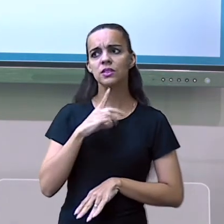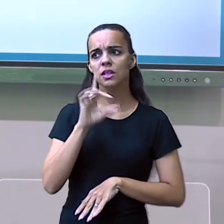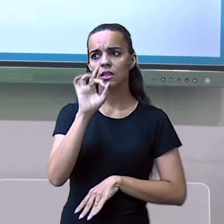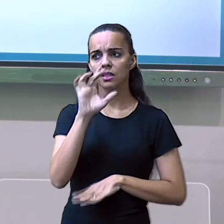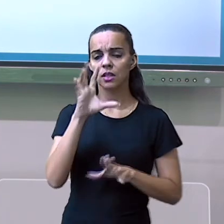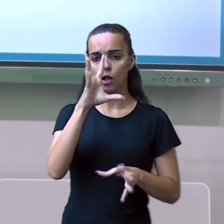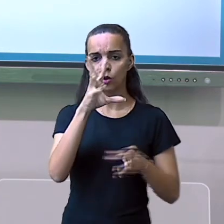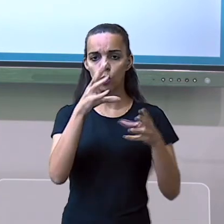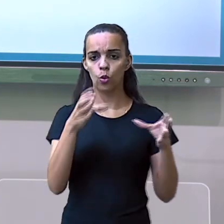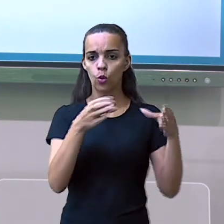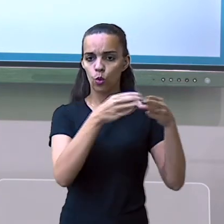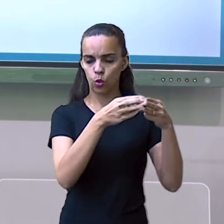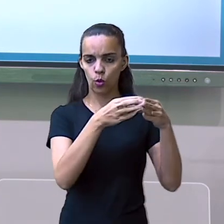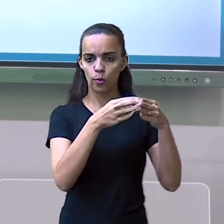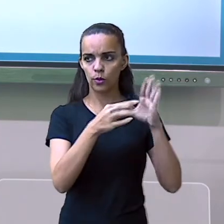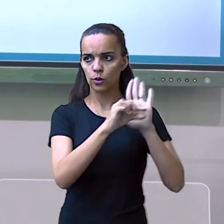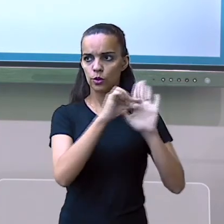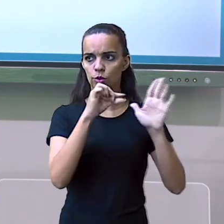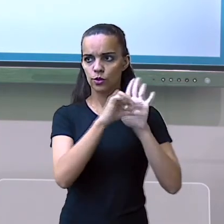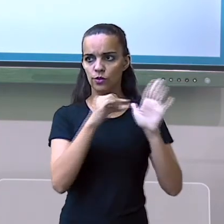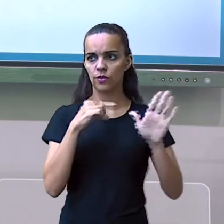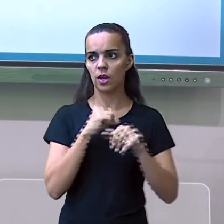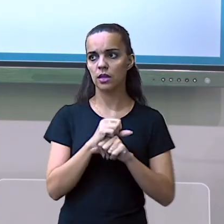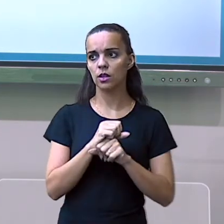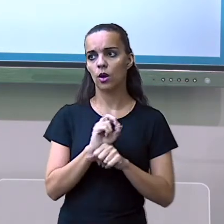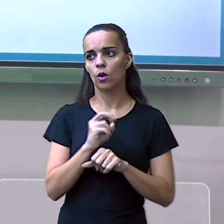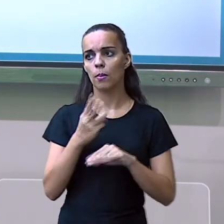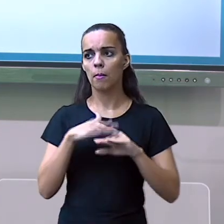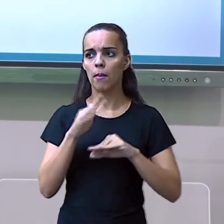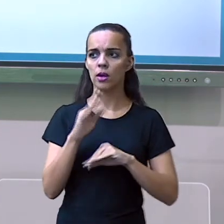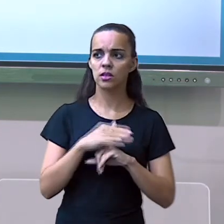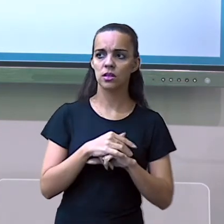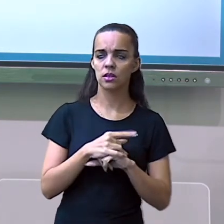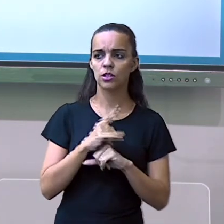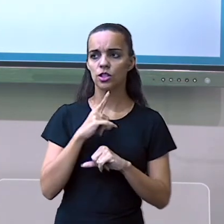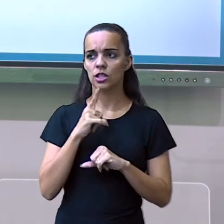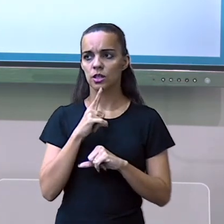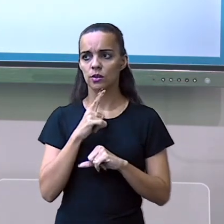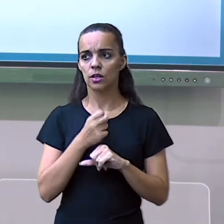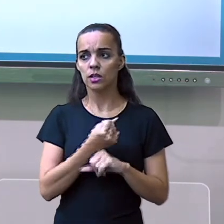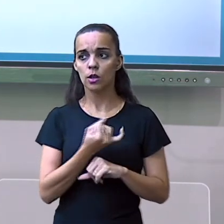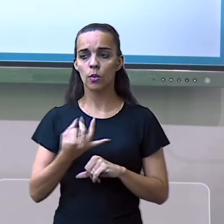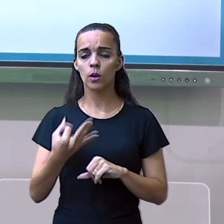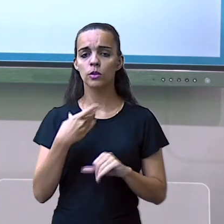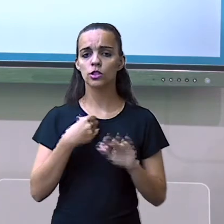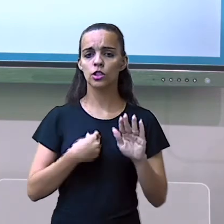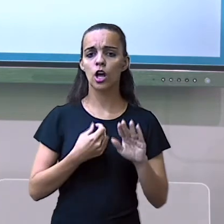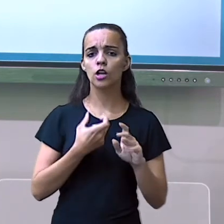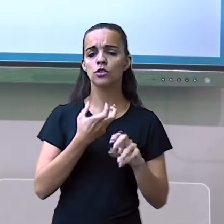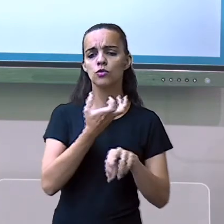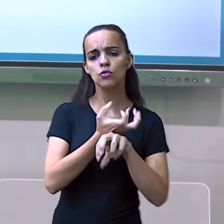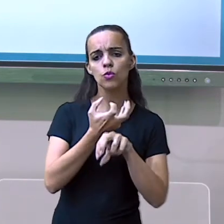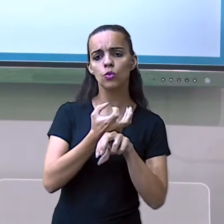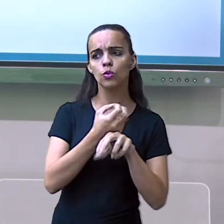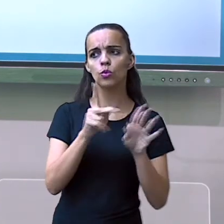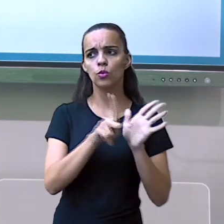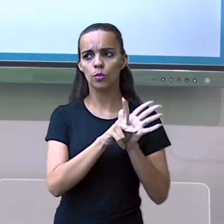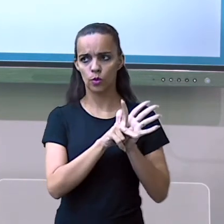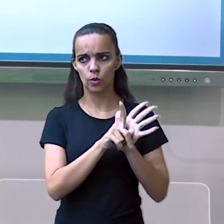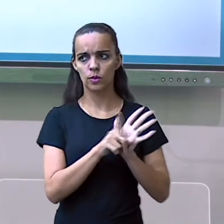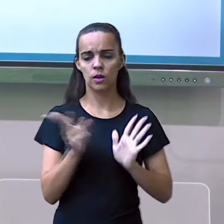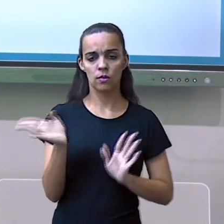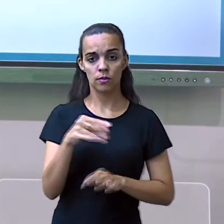agrupamento de versos rimados ou não, com unidade de conteúdo e de